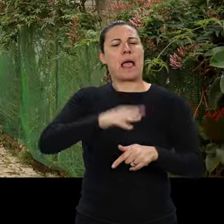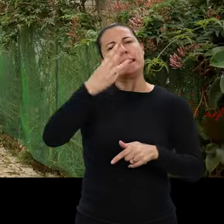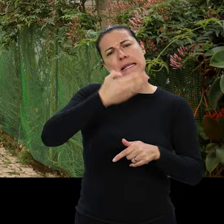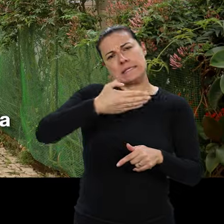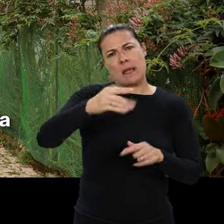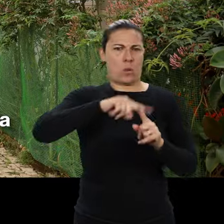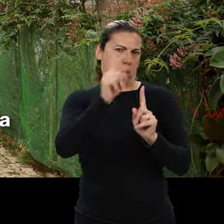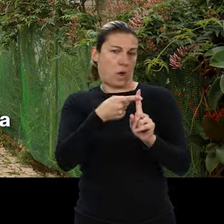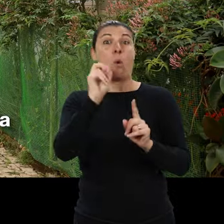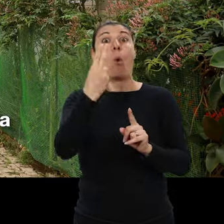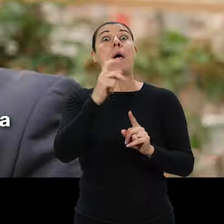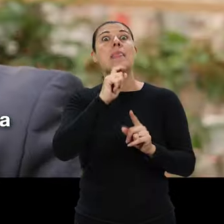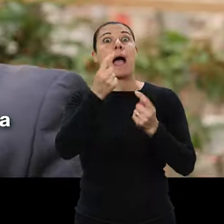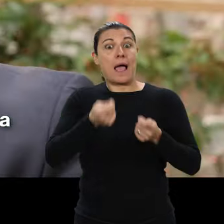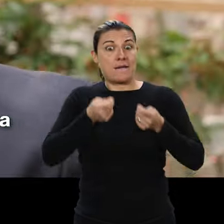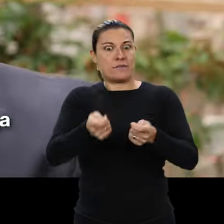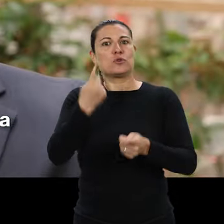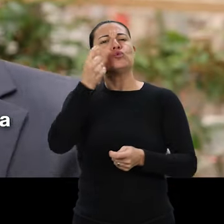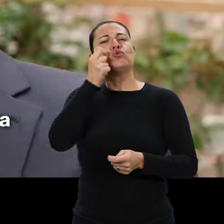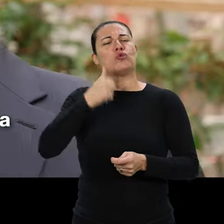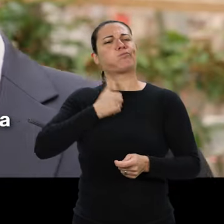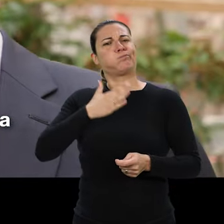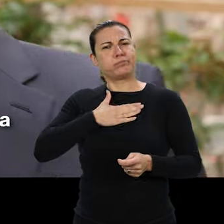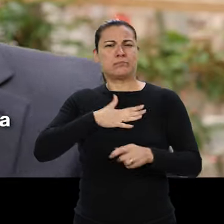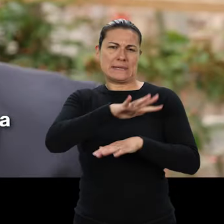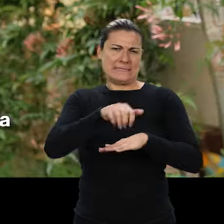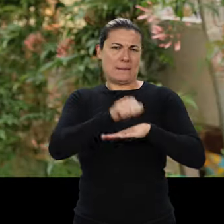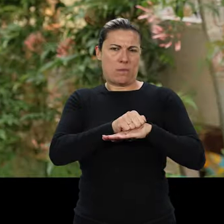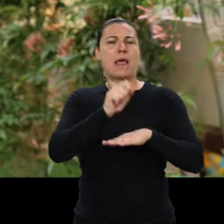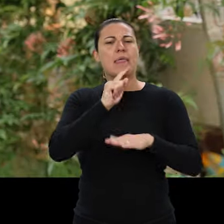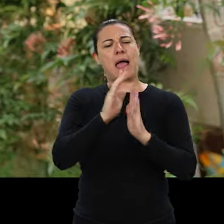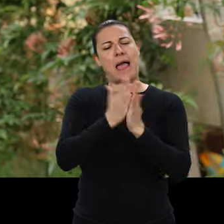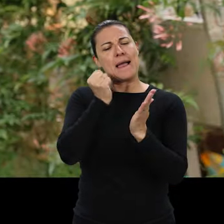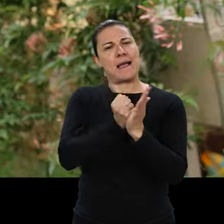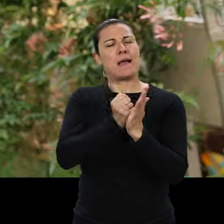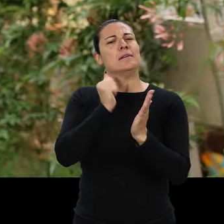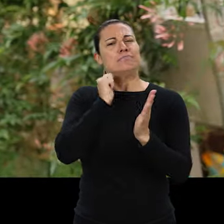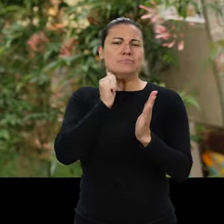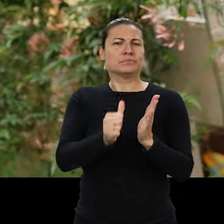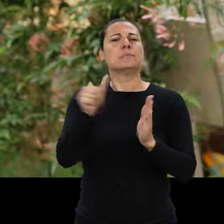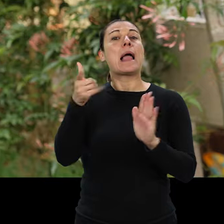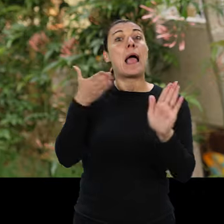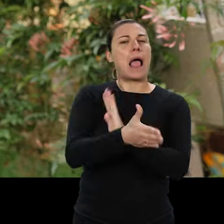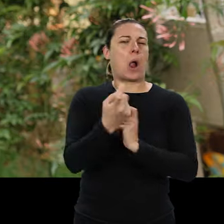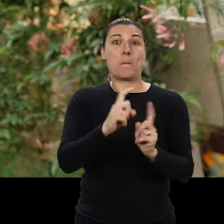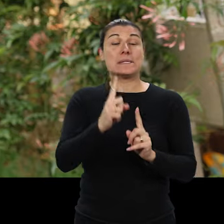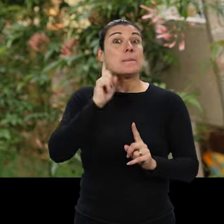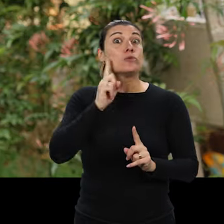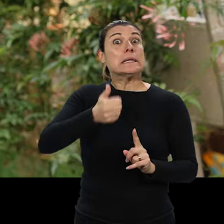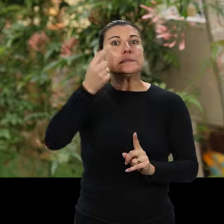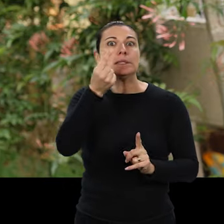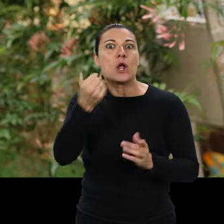ano. Ou, melhor ainda, um investimento para um empresário de Singapura poder obter o visto gold. Ele nem precisa de cá entrar. O importante é